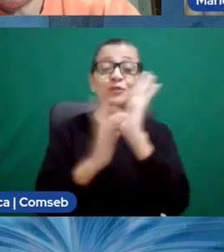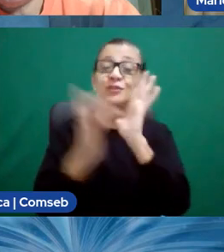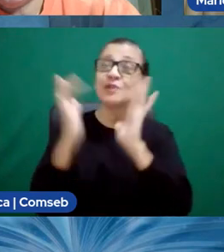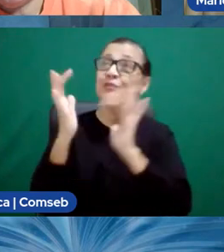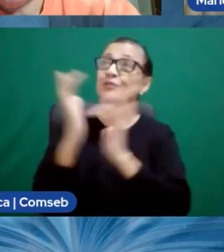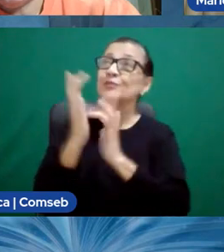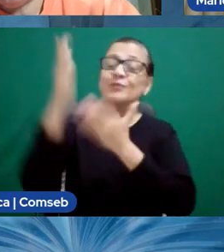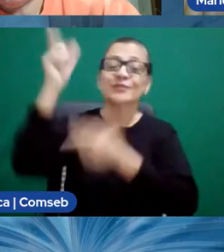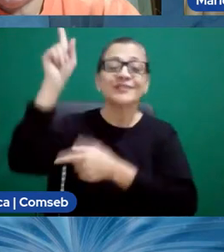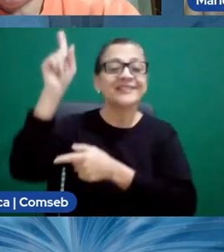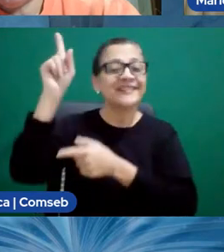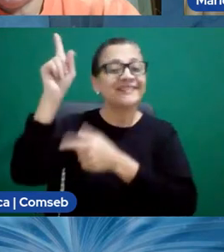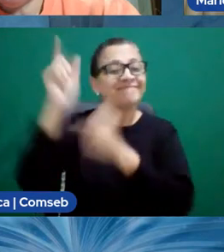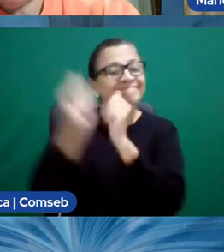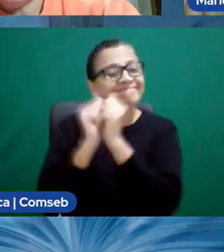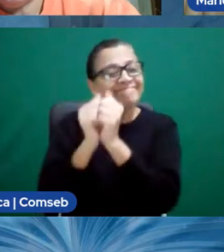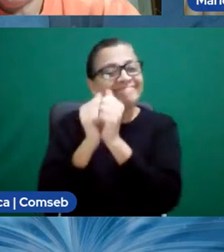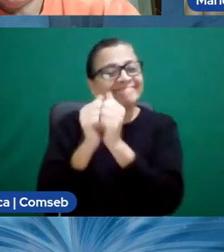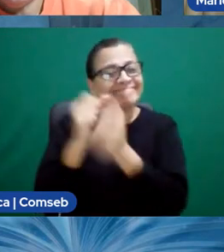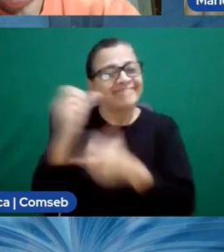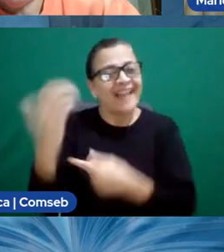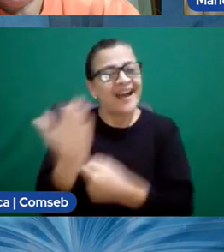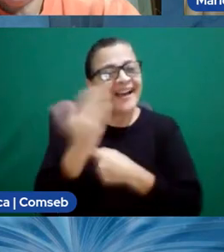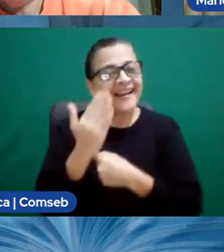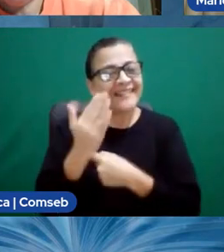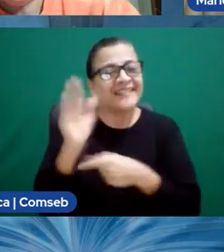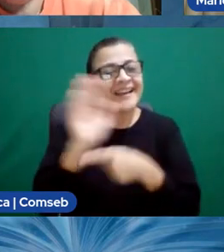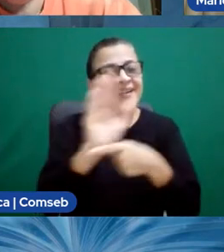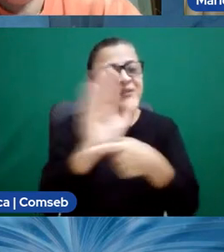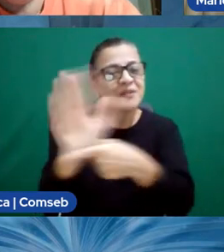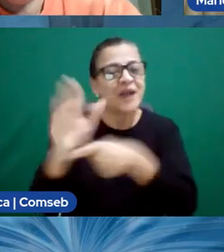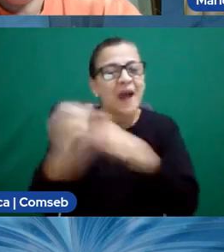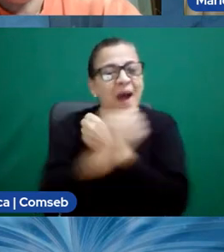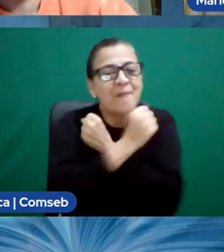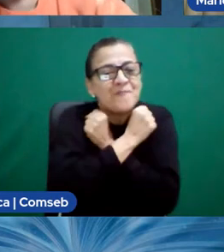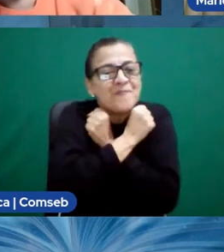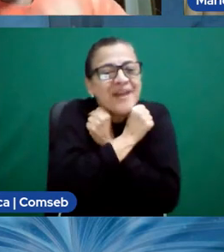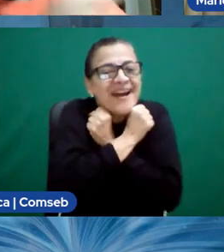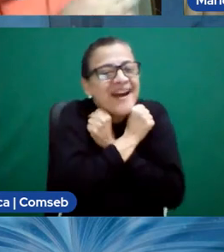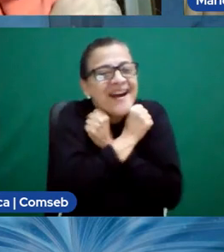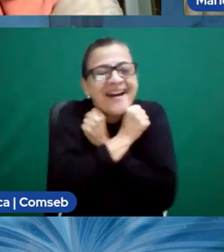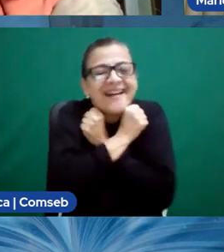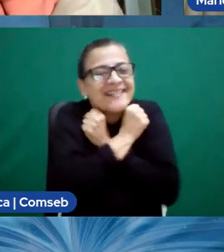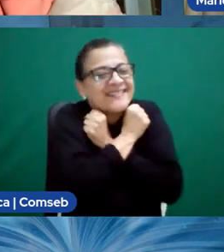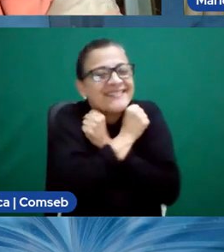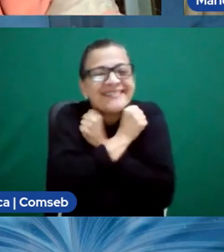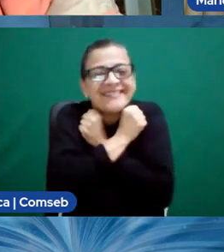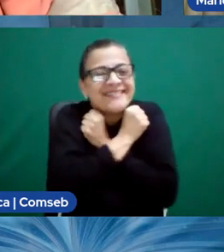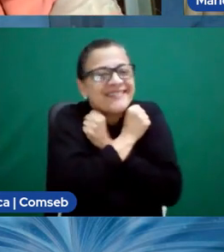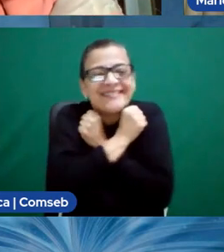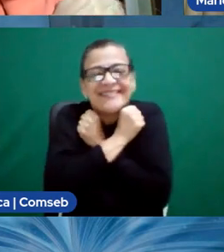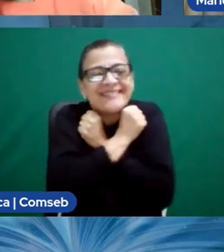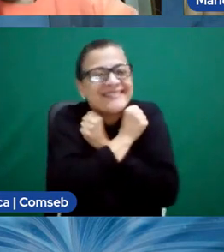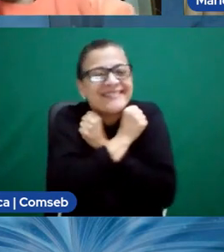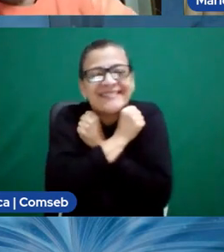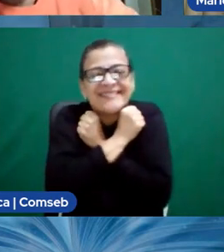nos ampare e proteja sempre. Grande abraço para todos. Abraço virtual, já que a gente não está podendo se encontrar